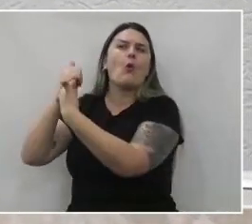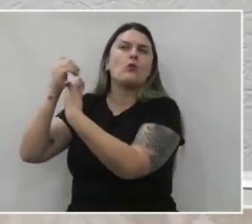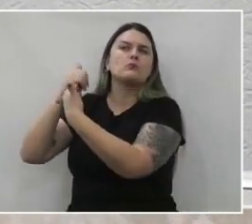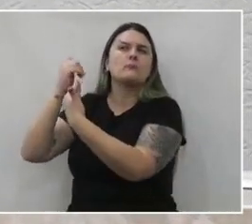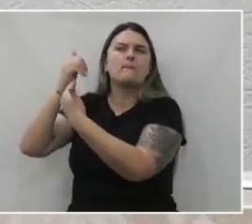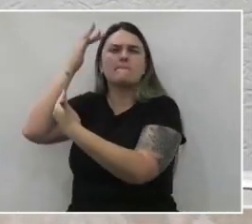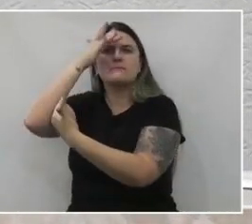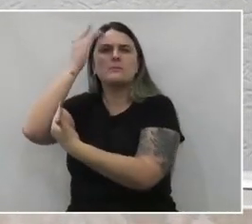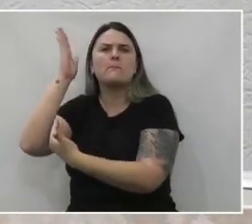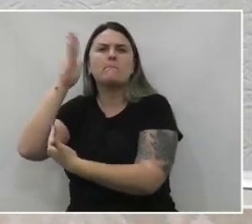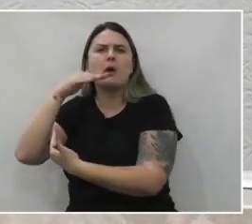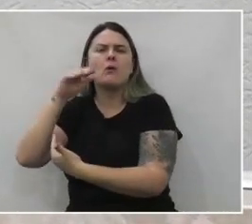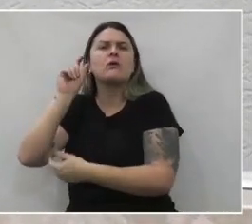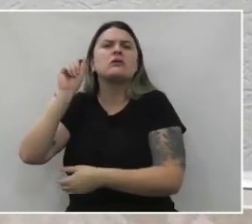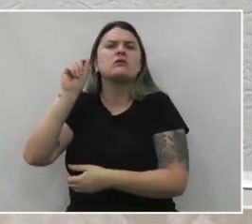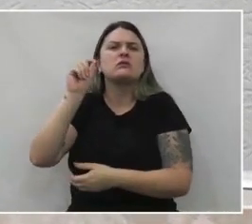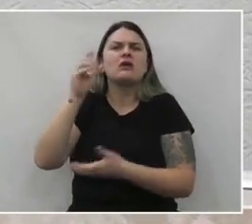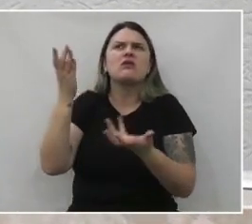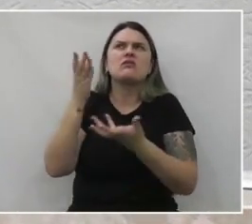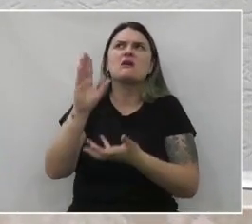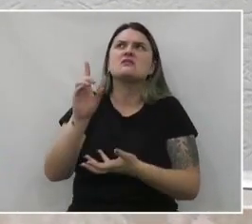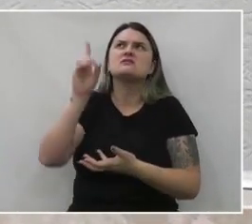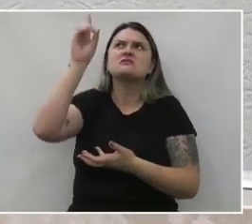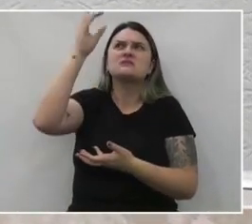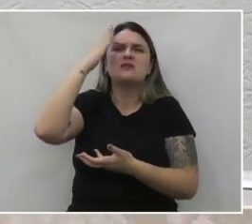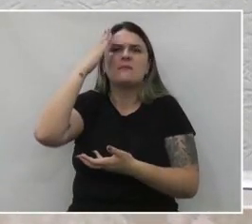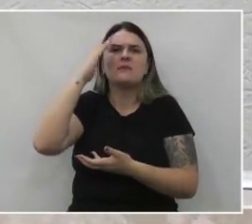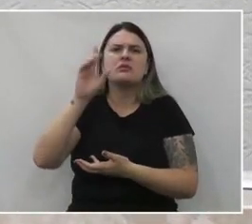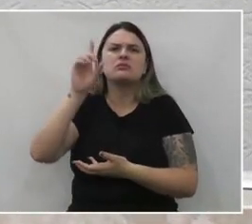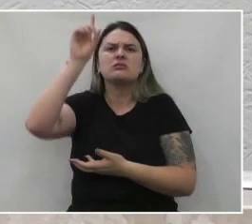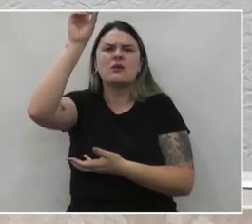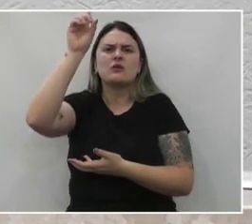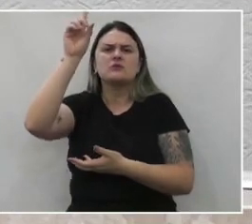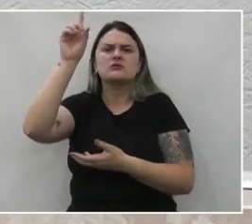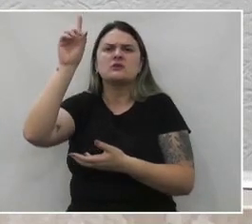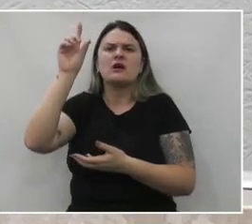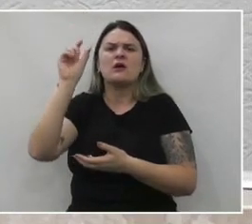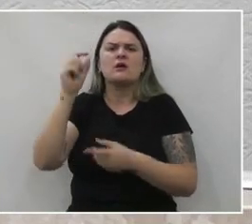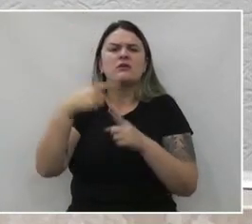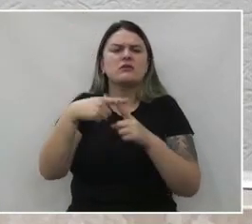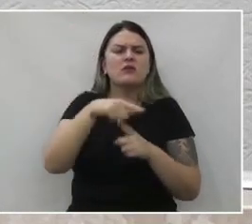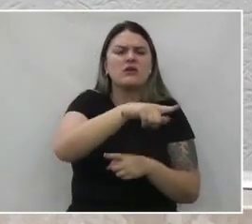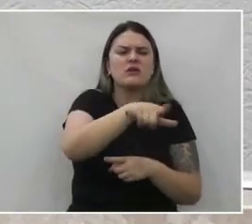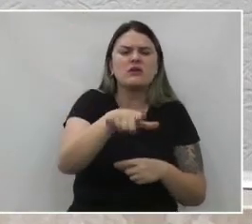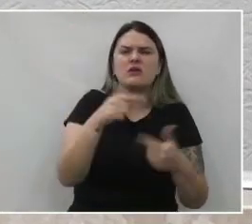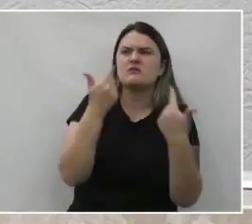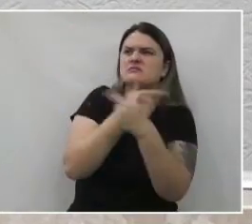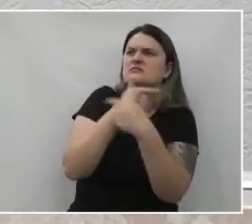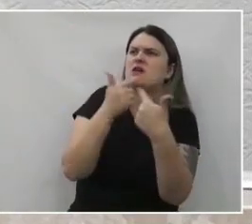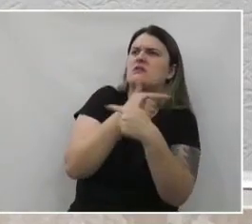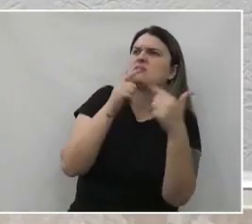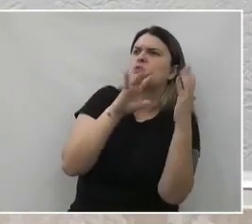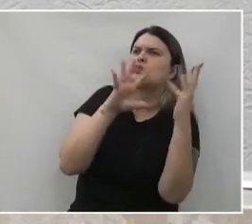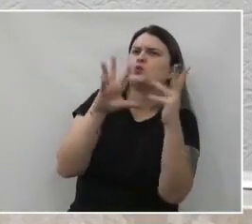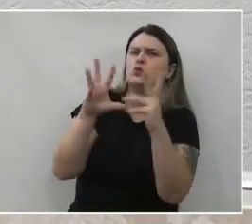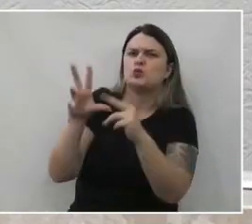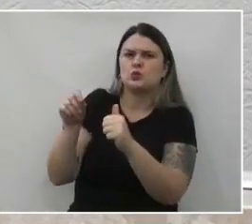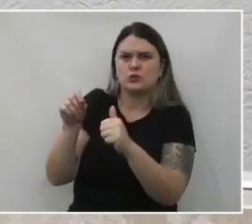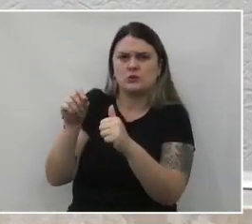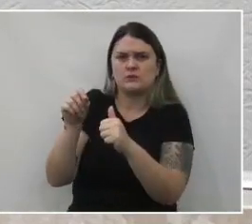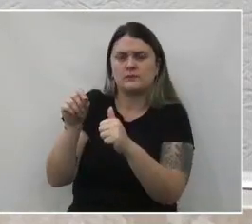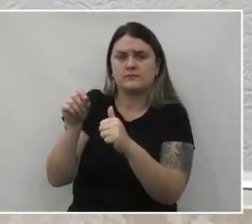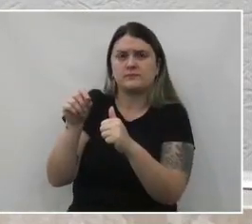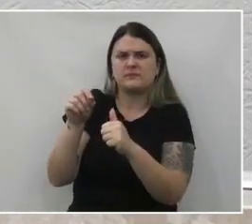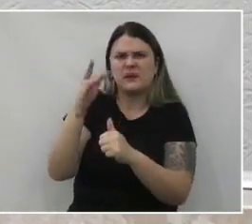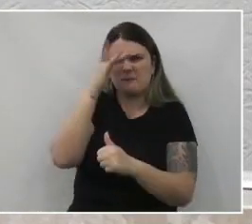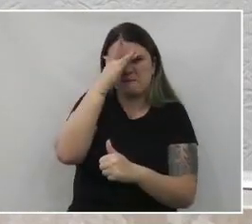dos que querem saber de Deus e que não se juntam com os que zombam de tudo o que é sagrado. Pelo contrário, o